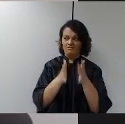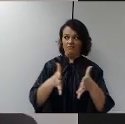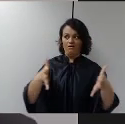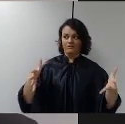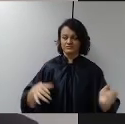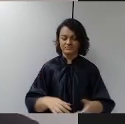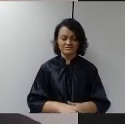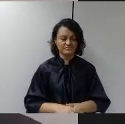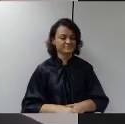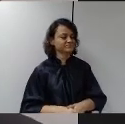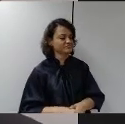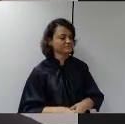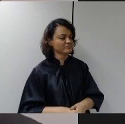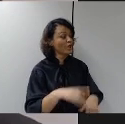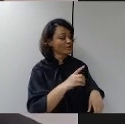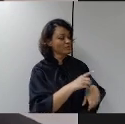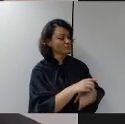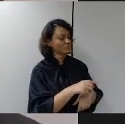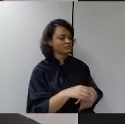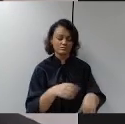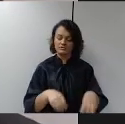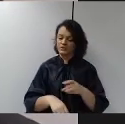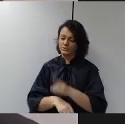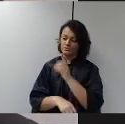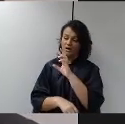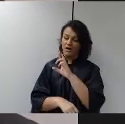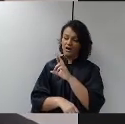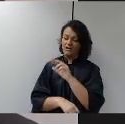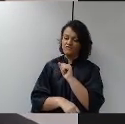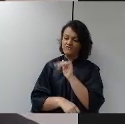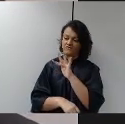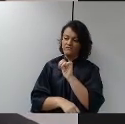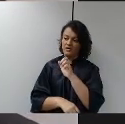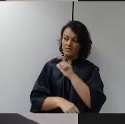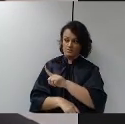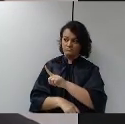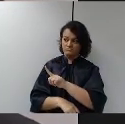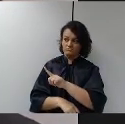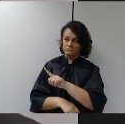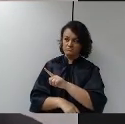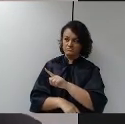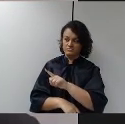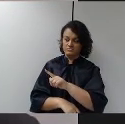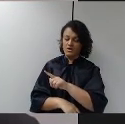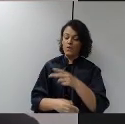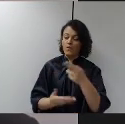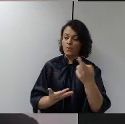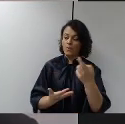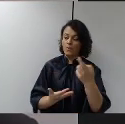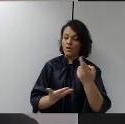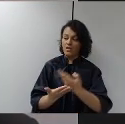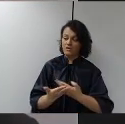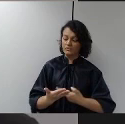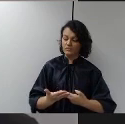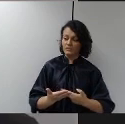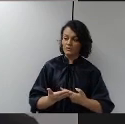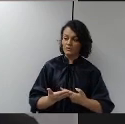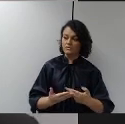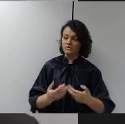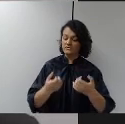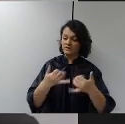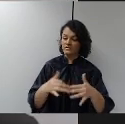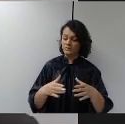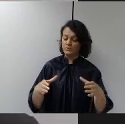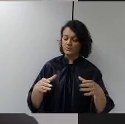Doutor Rafael, o relator dá provimento ao recurso especial. Eu indago se